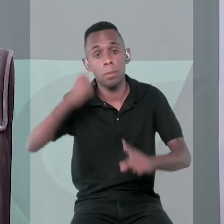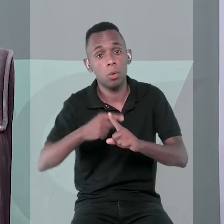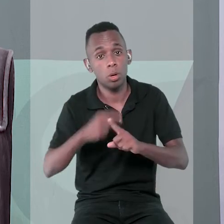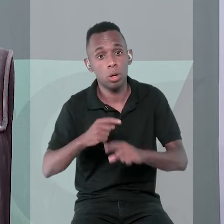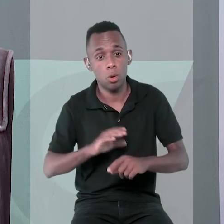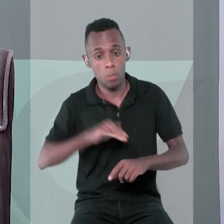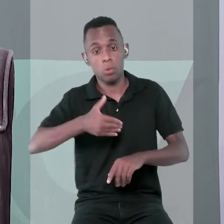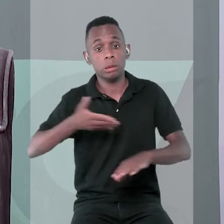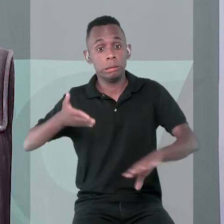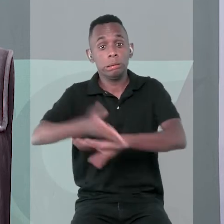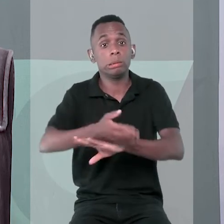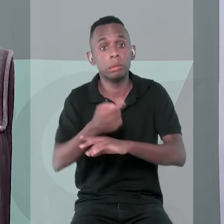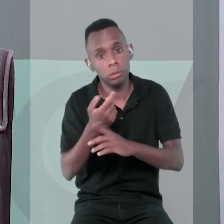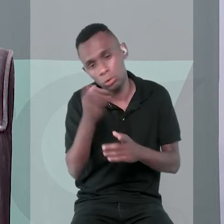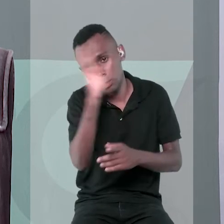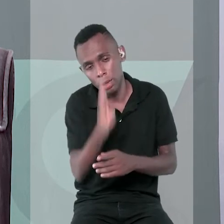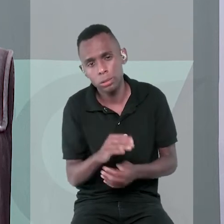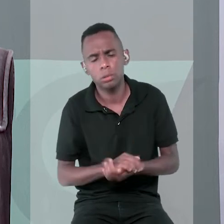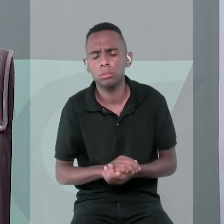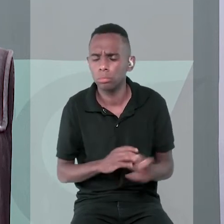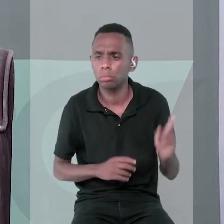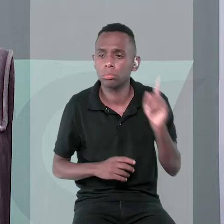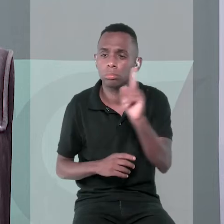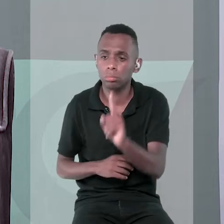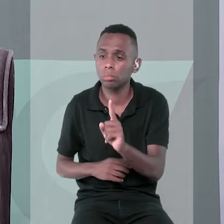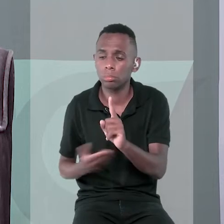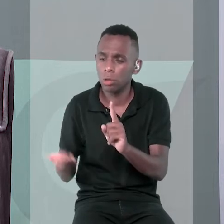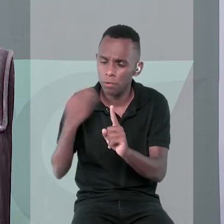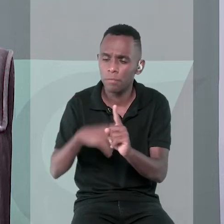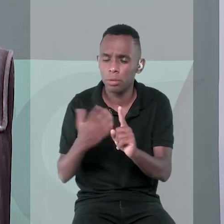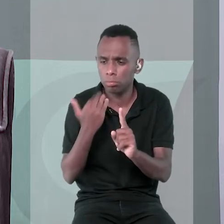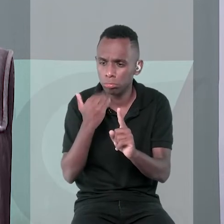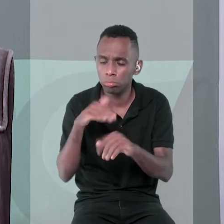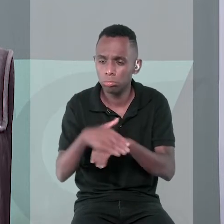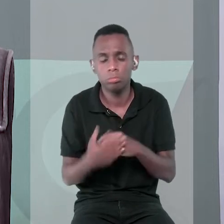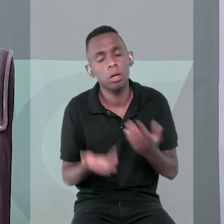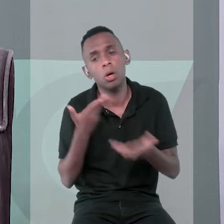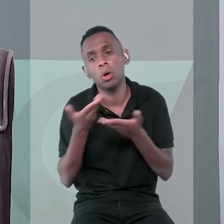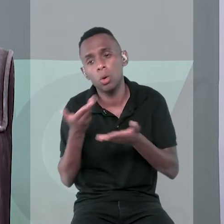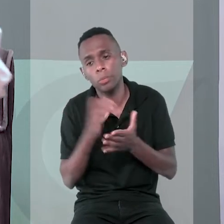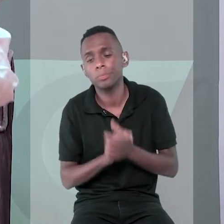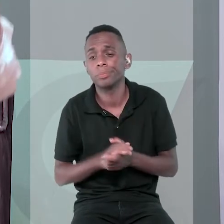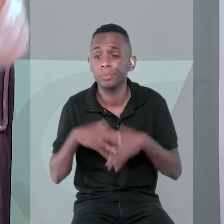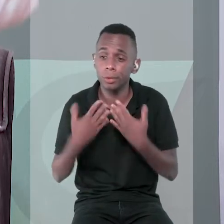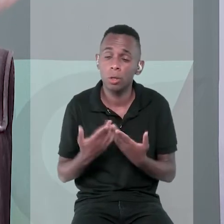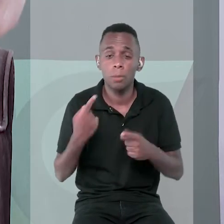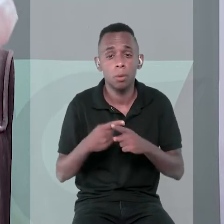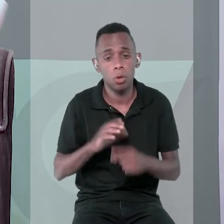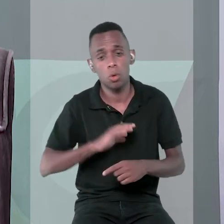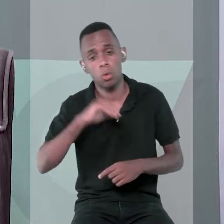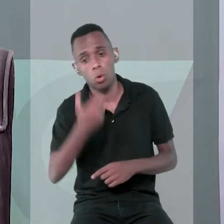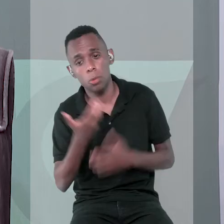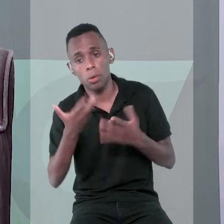ameaçando entrar e tal. E aí o emissário vem, o pai convida ele para jantar, e ele começa com o discurso: não, porque os